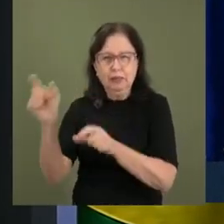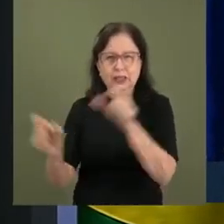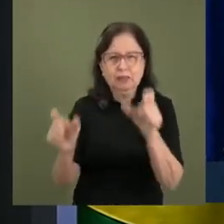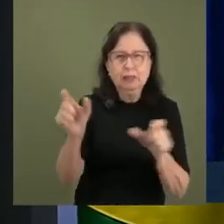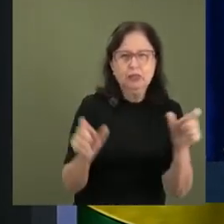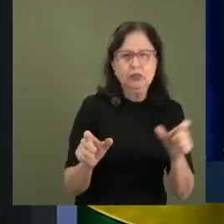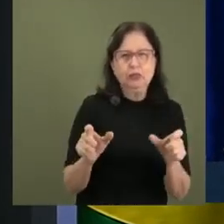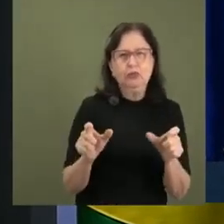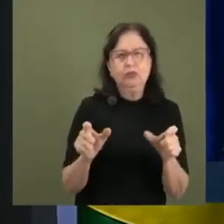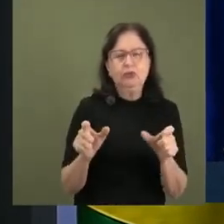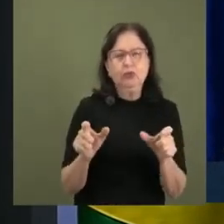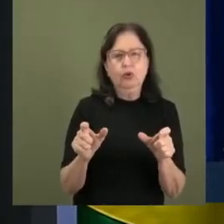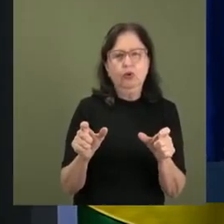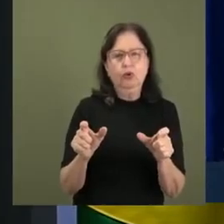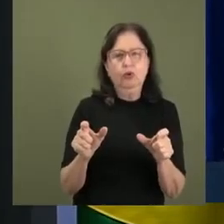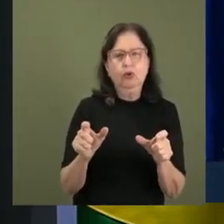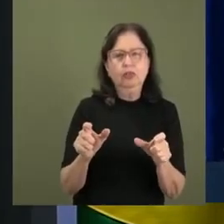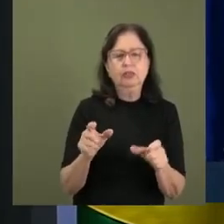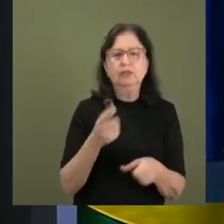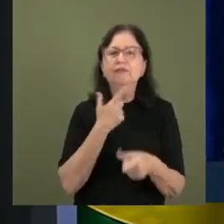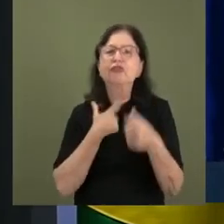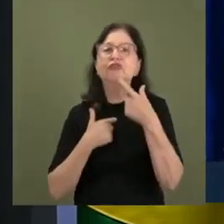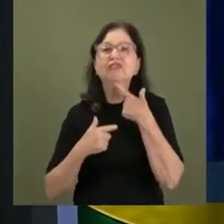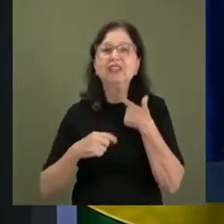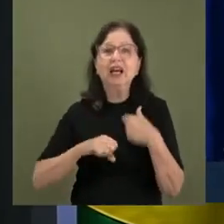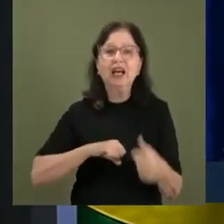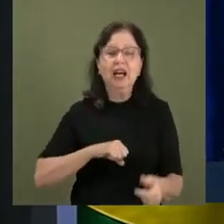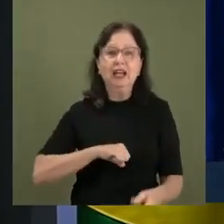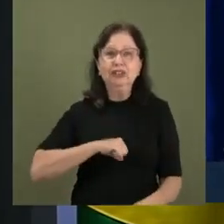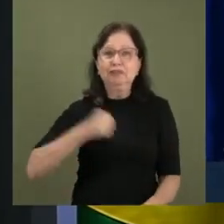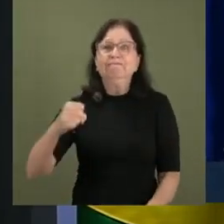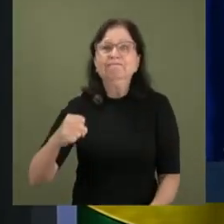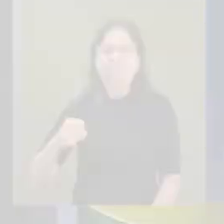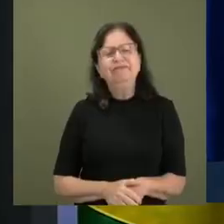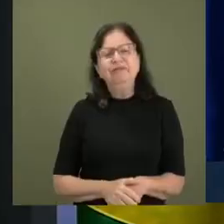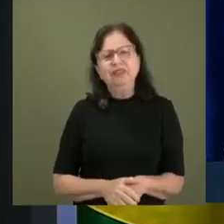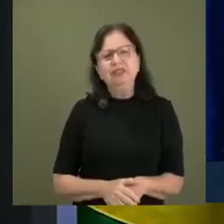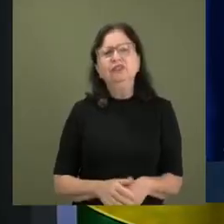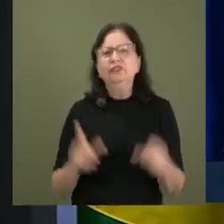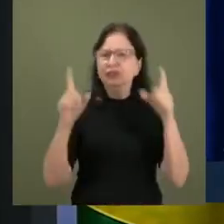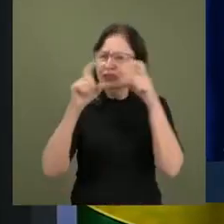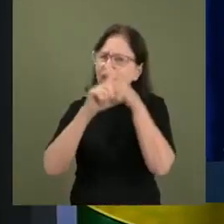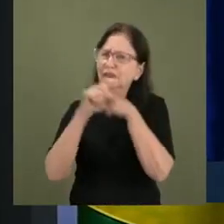índice grande de ideação suicida, de tentativa de suicídio e de consumação de suicídio.